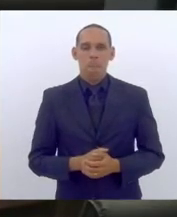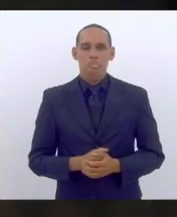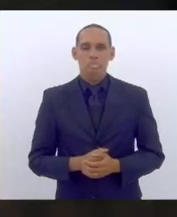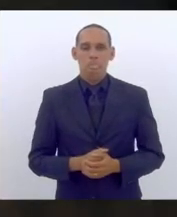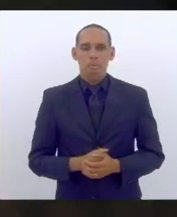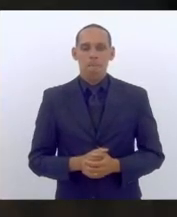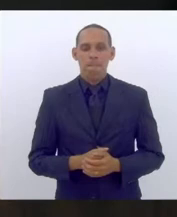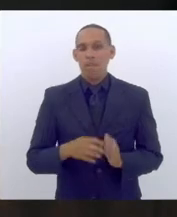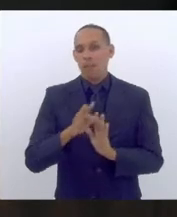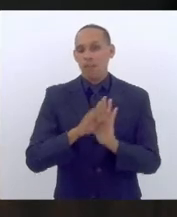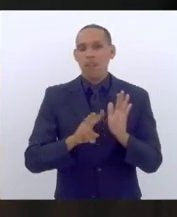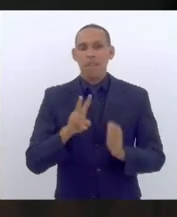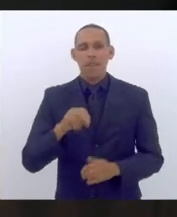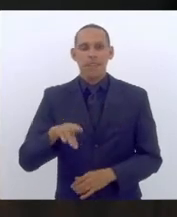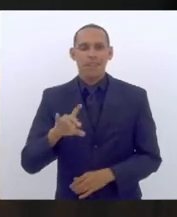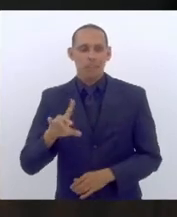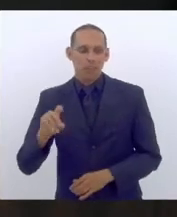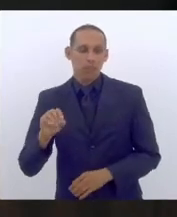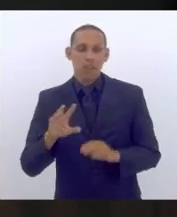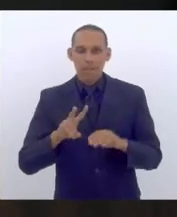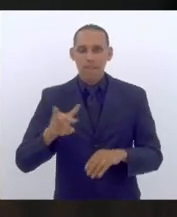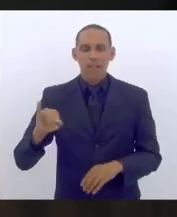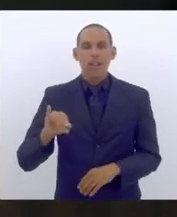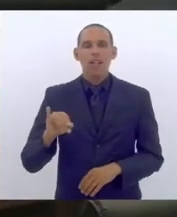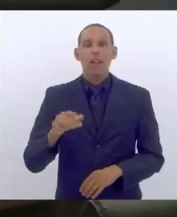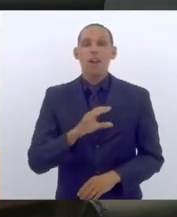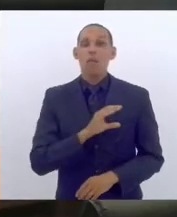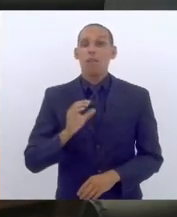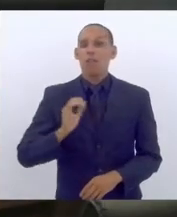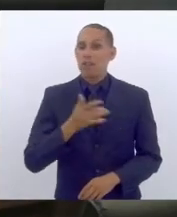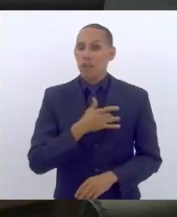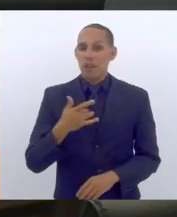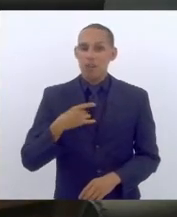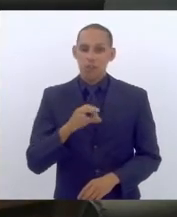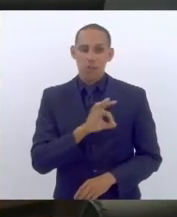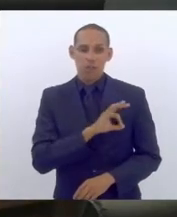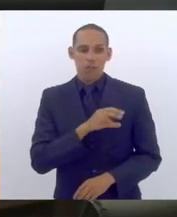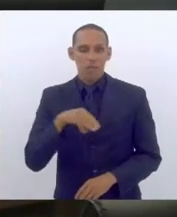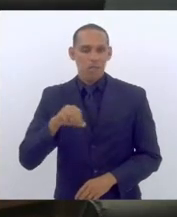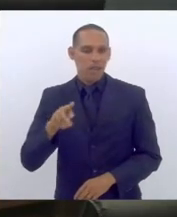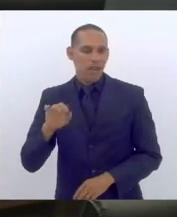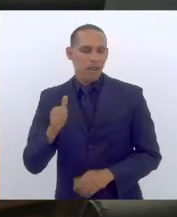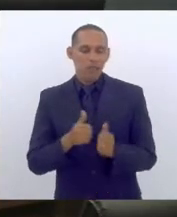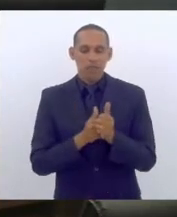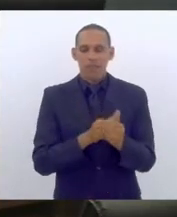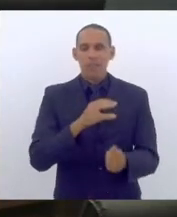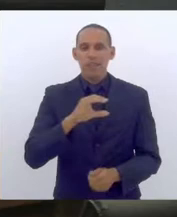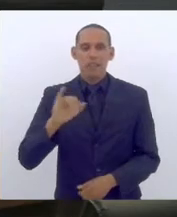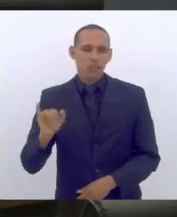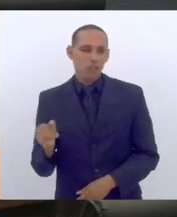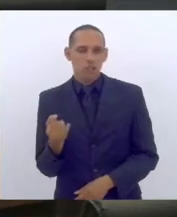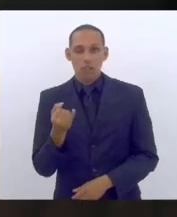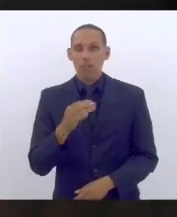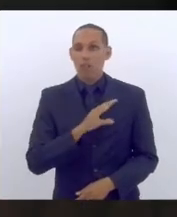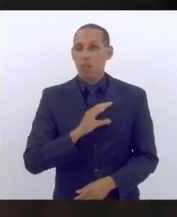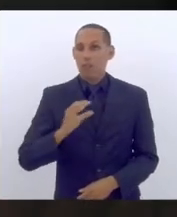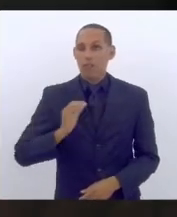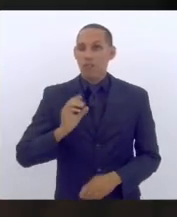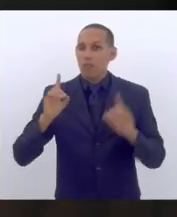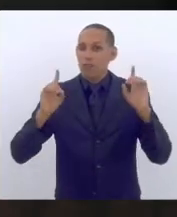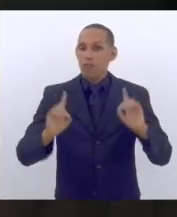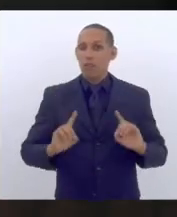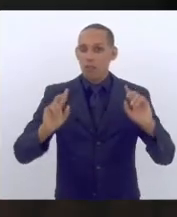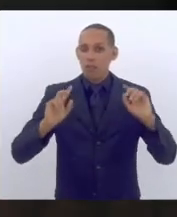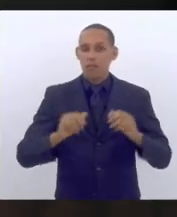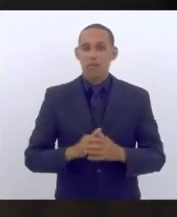vai para redação do vencido pela comissão de saúde deputada Marta Rocha pela comissão dos direitos